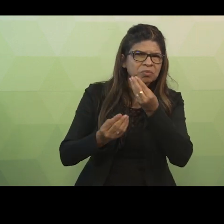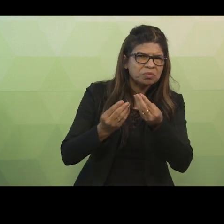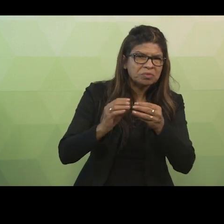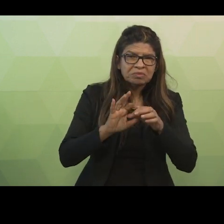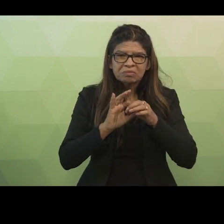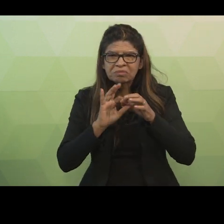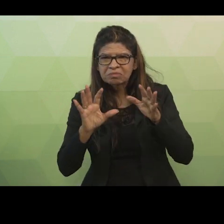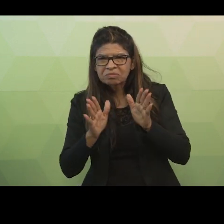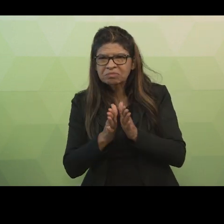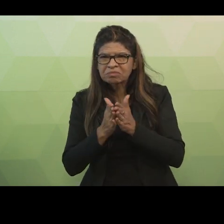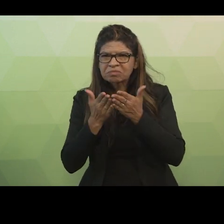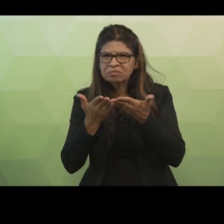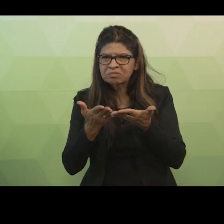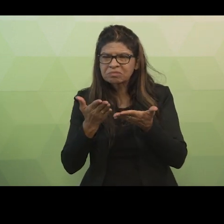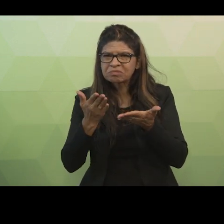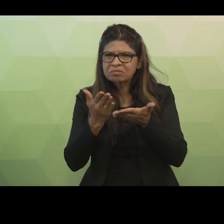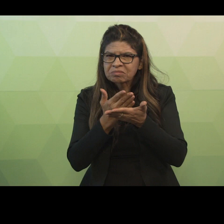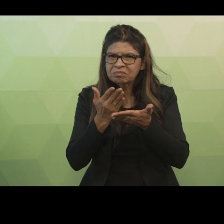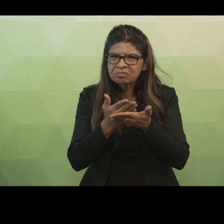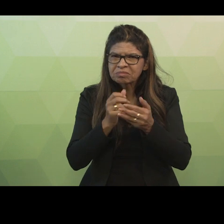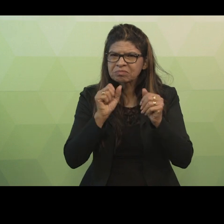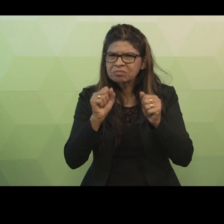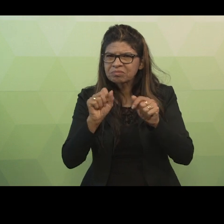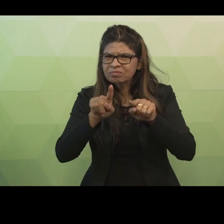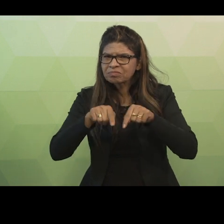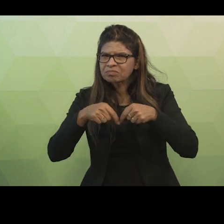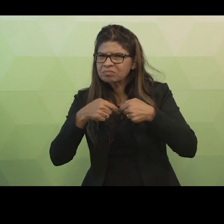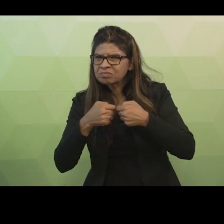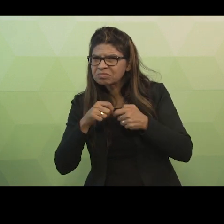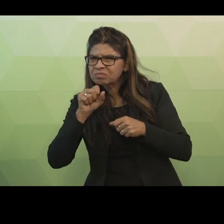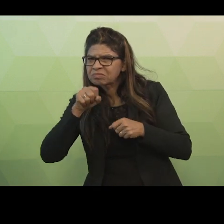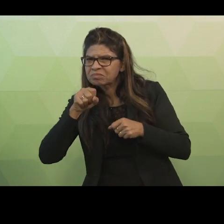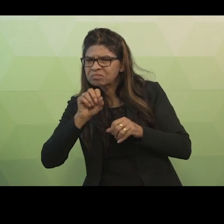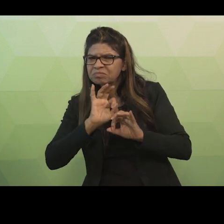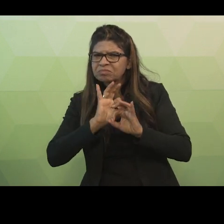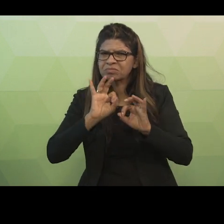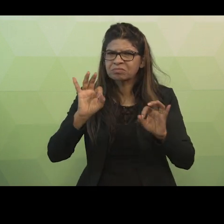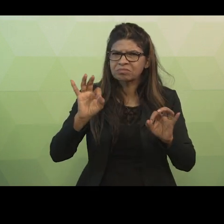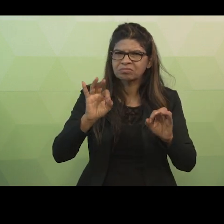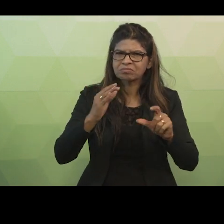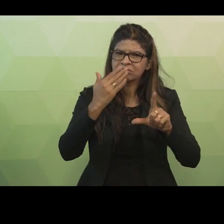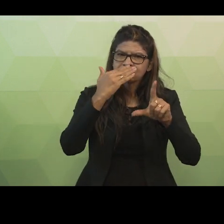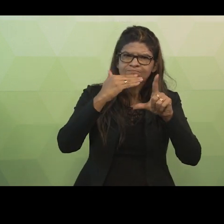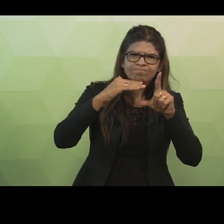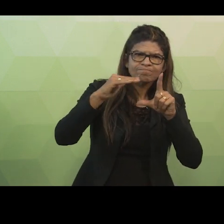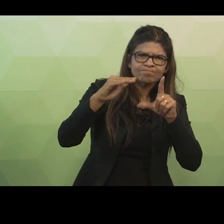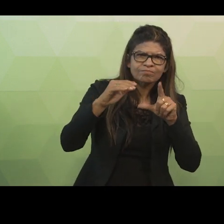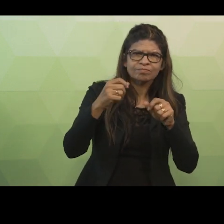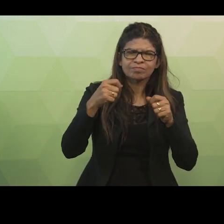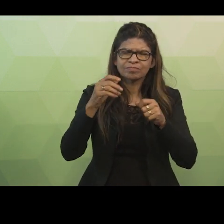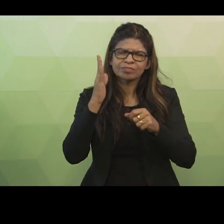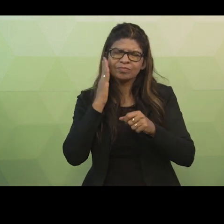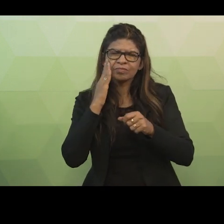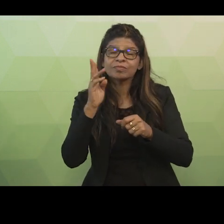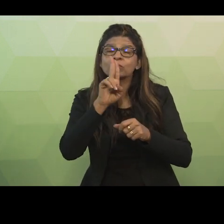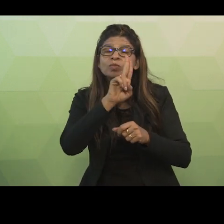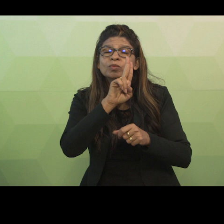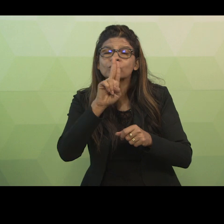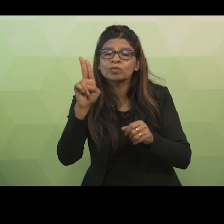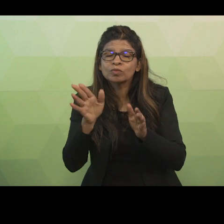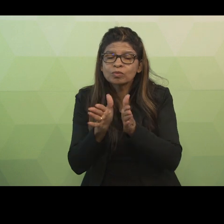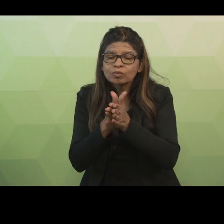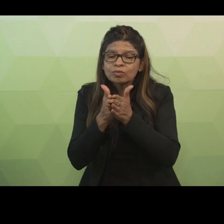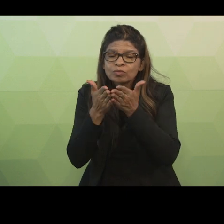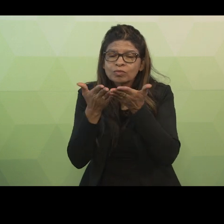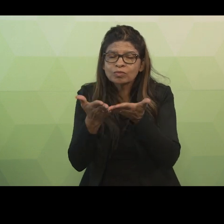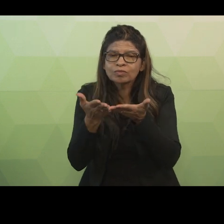interface do usuário, então, envia uma mensagem para o banco de dados tentando recuperar o nome do livro desejado. O